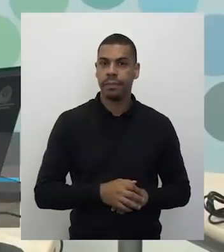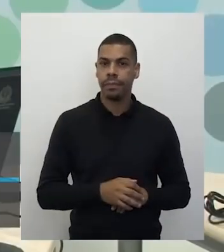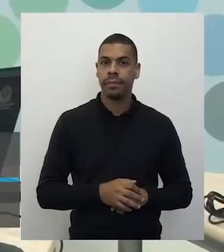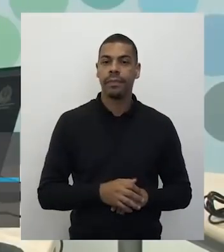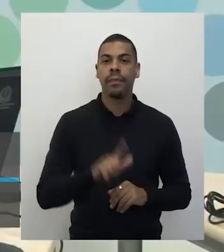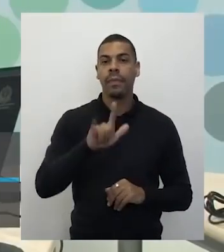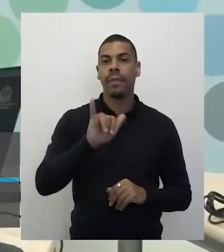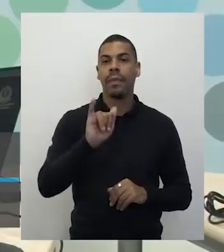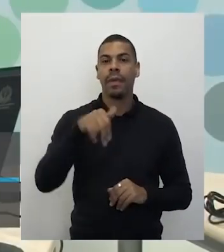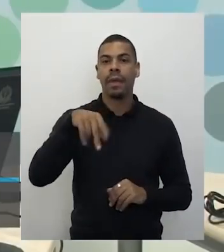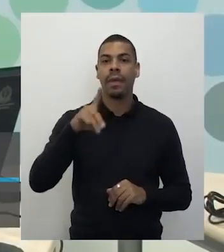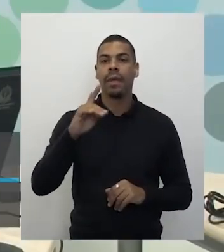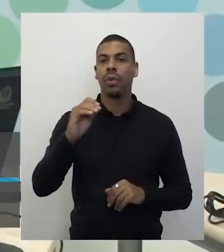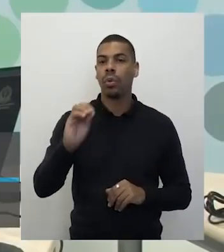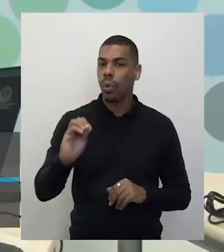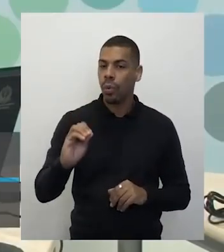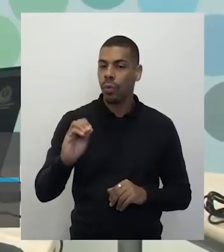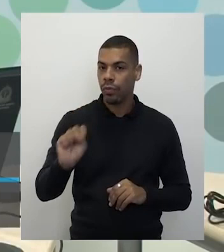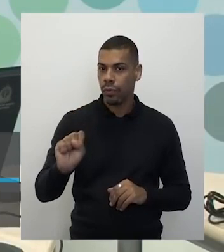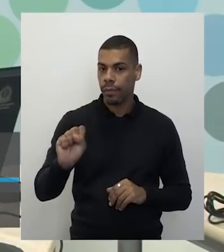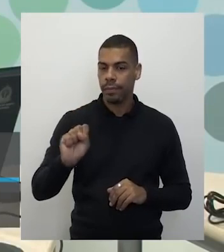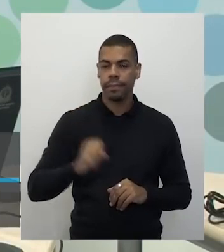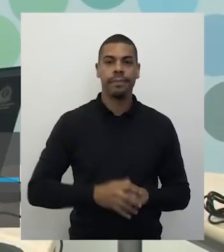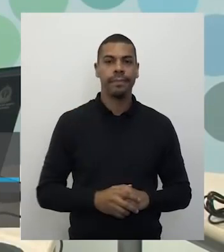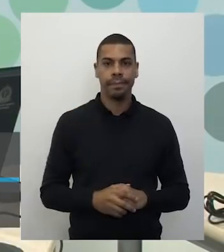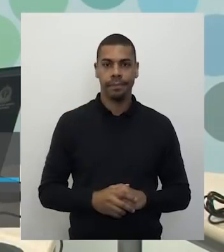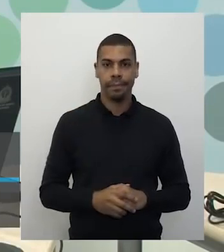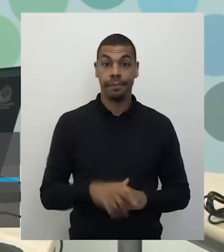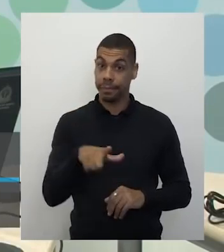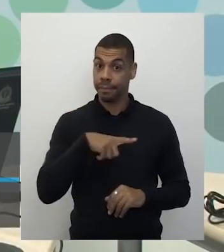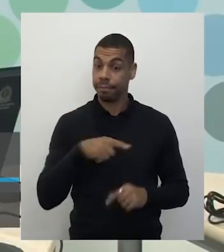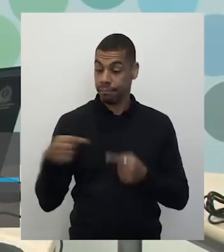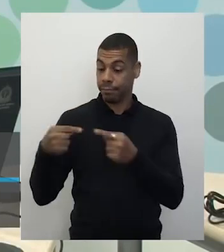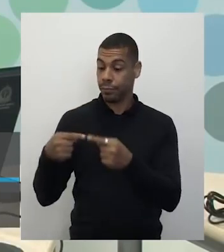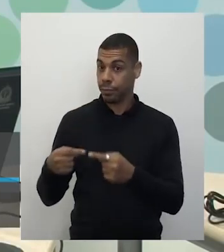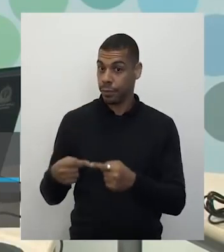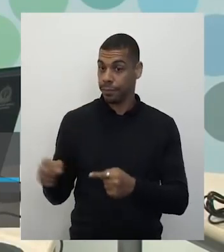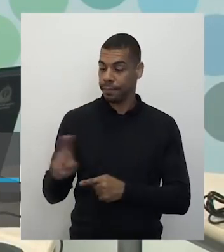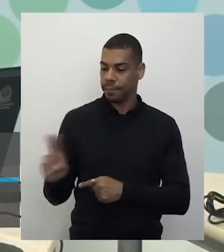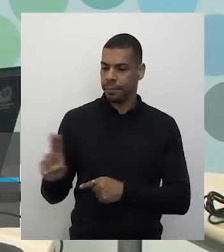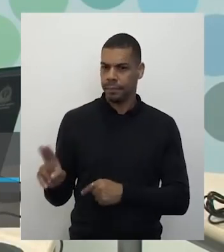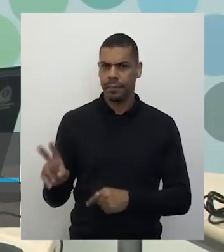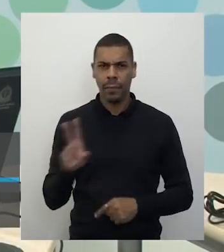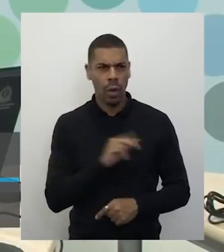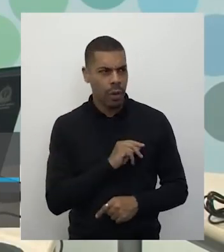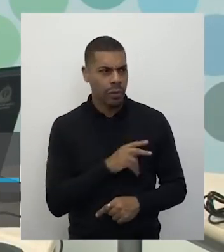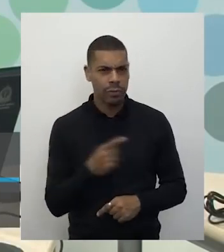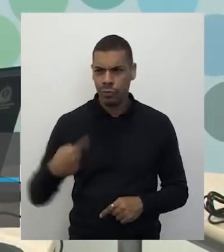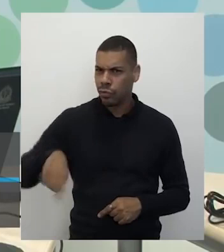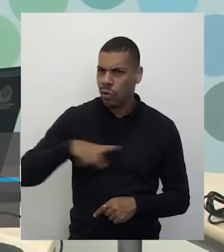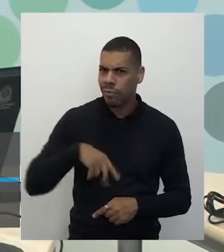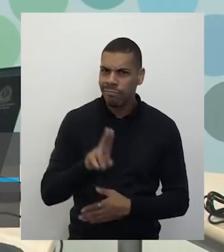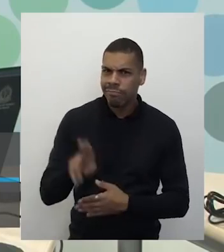é lindo. E aí, como tem o plural, são lindos. Então, isso é concordância nominal. Nossa, Pro, a gente faz isso